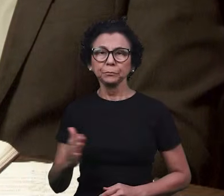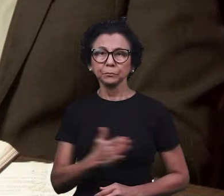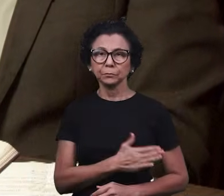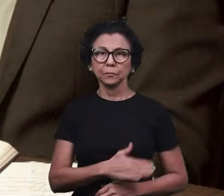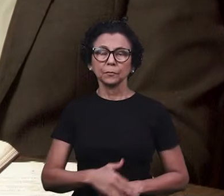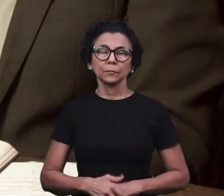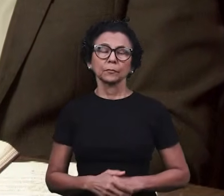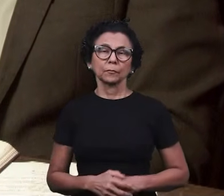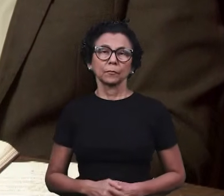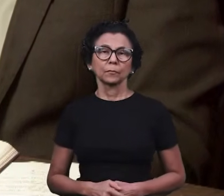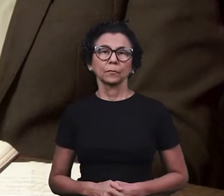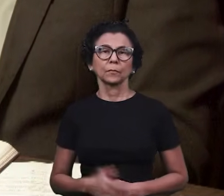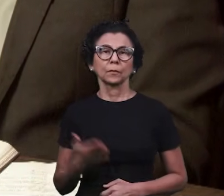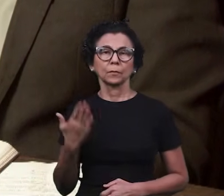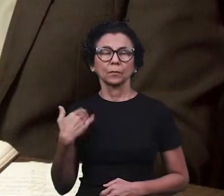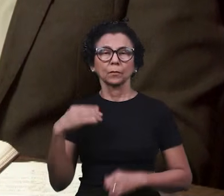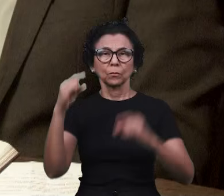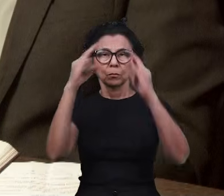porque o homem precisa de ser lavado.